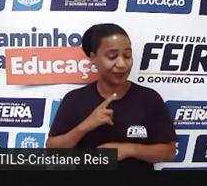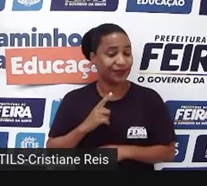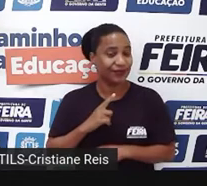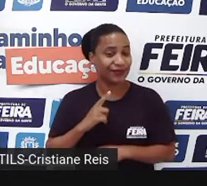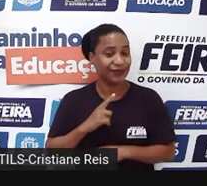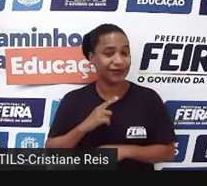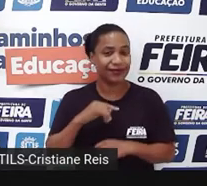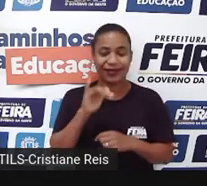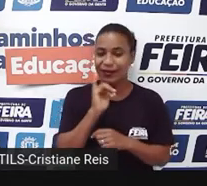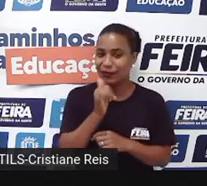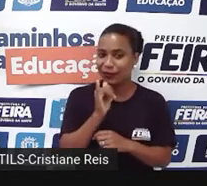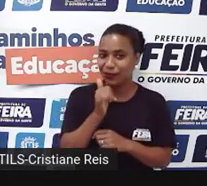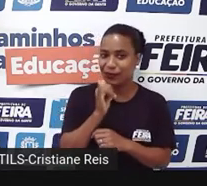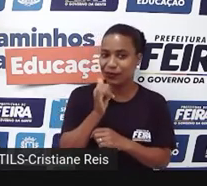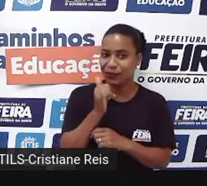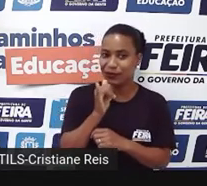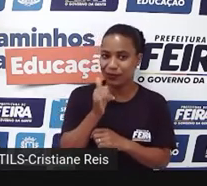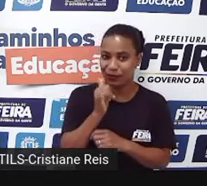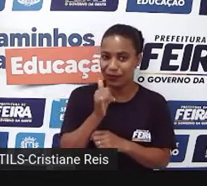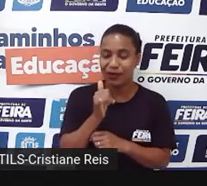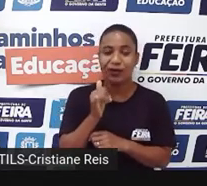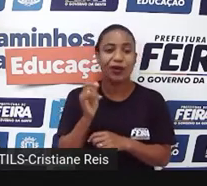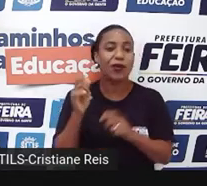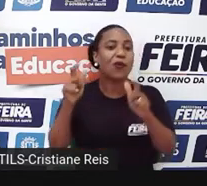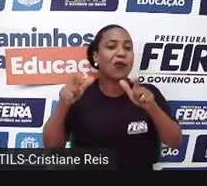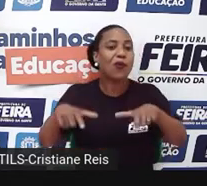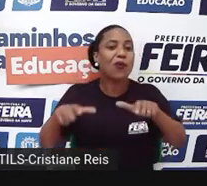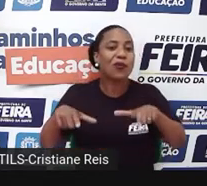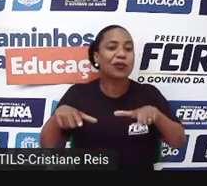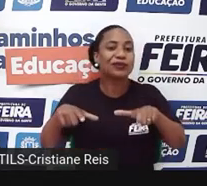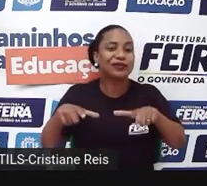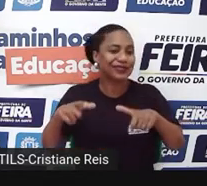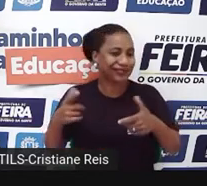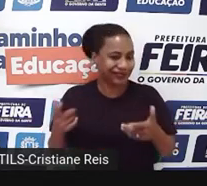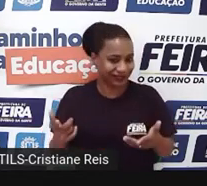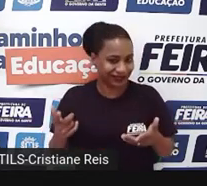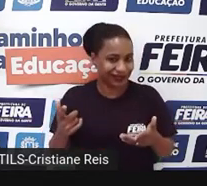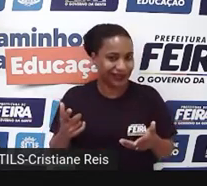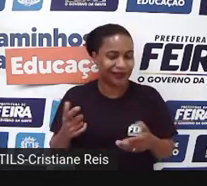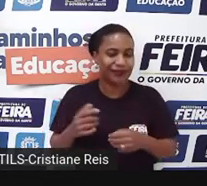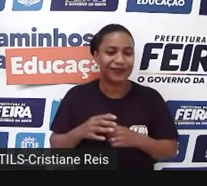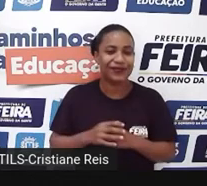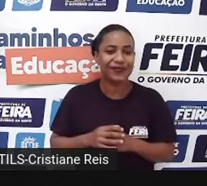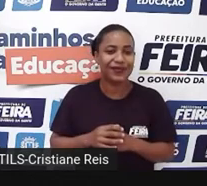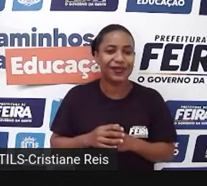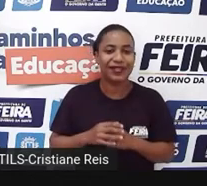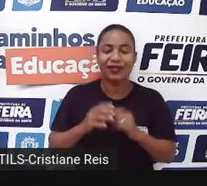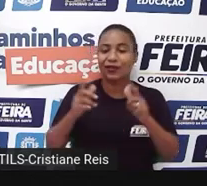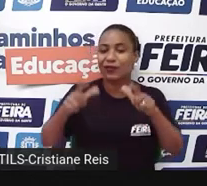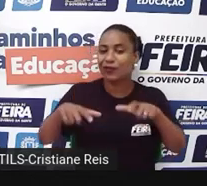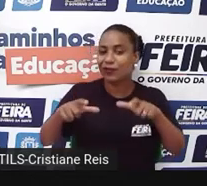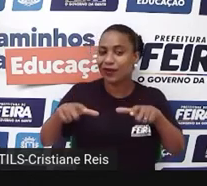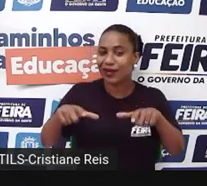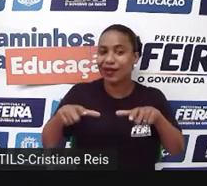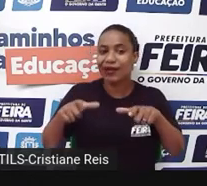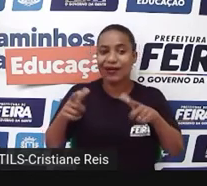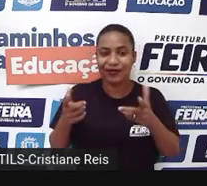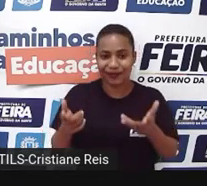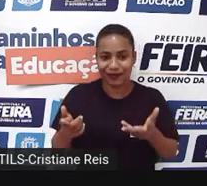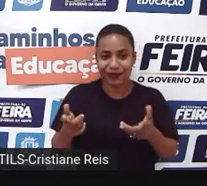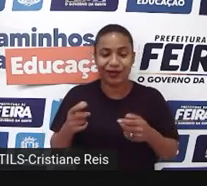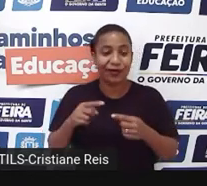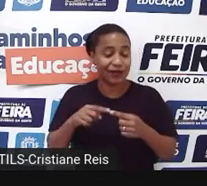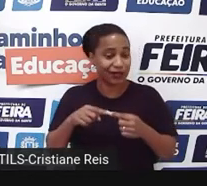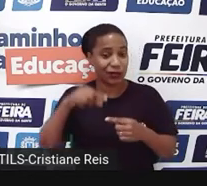determinado lugar, numa determinada época. Então, neste caso, os cenários serão as cidades, né?